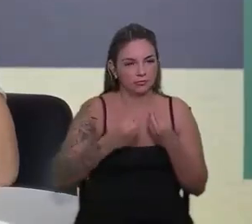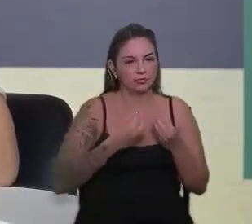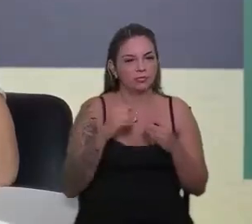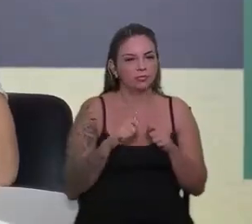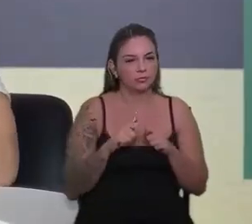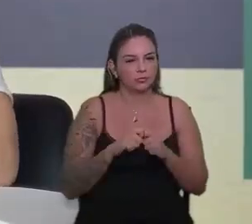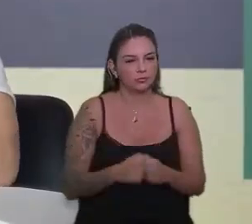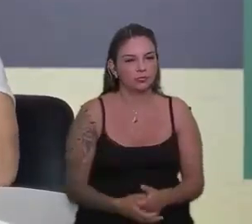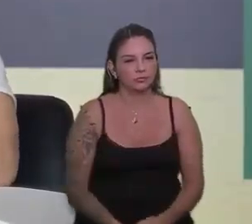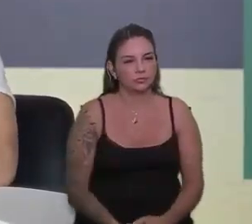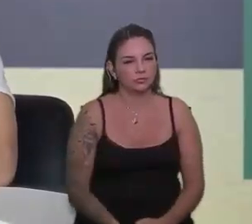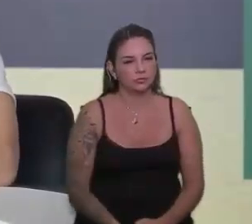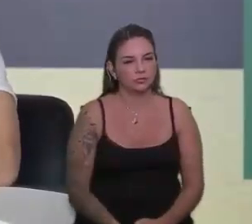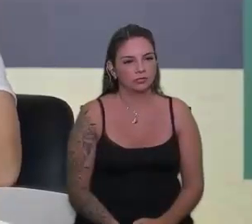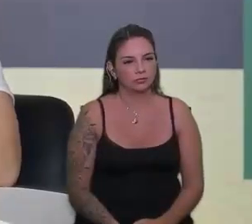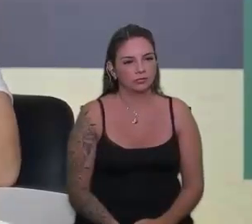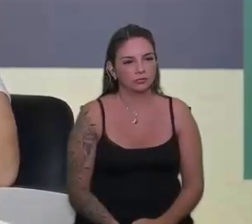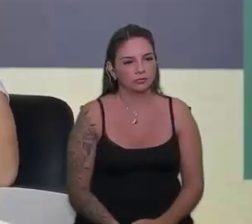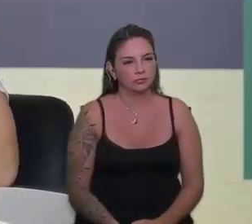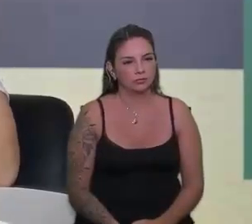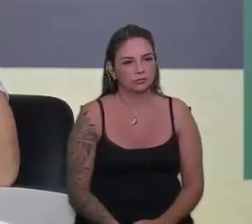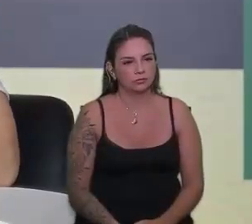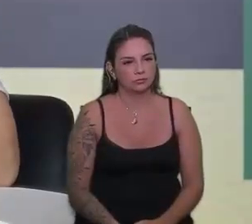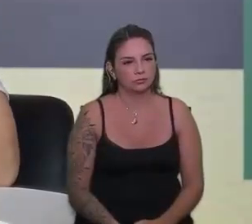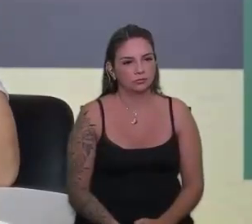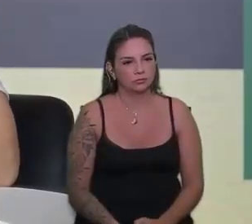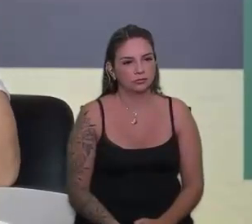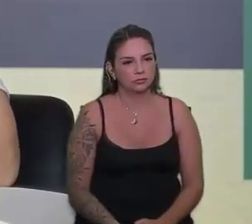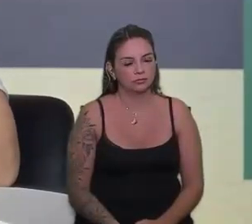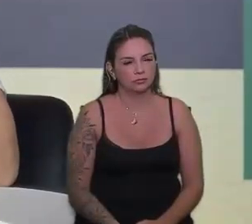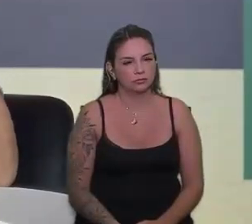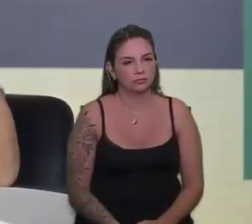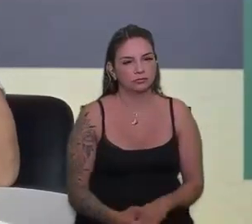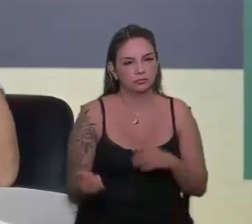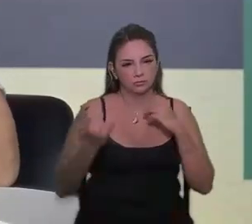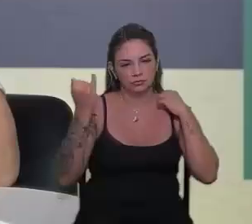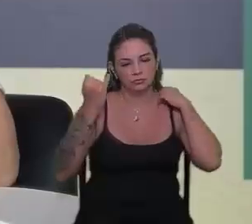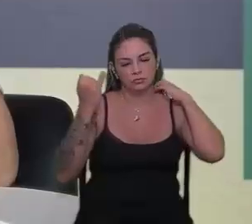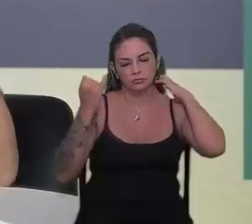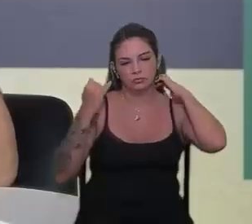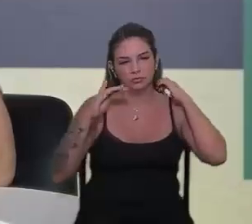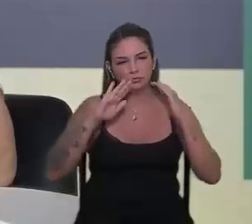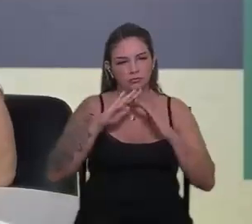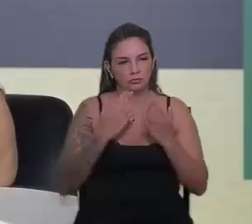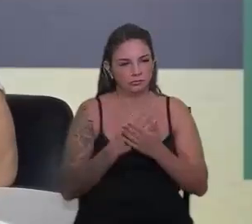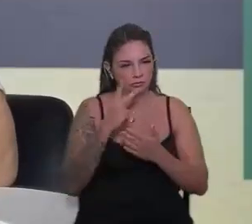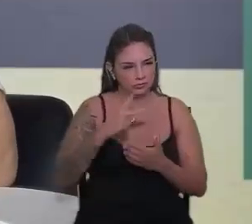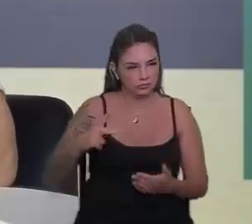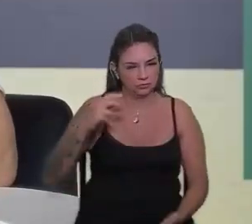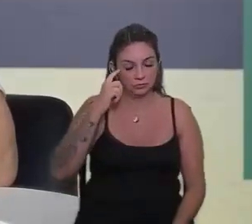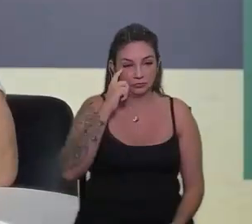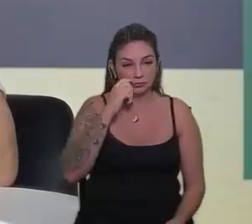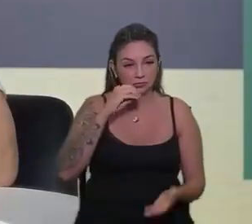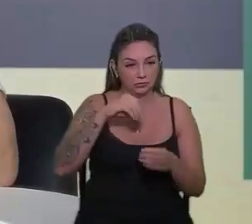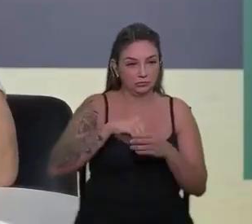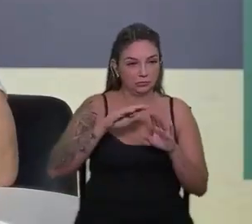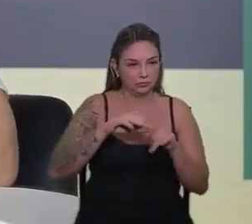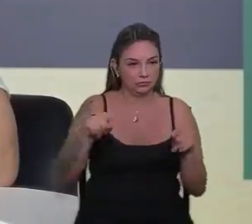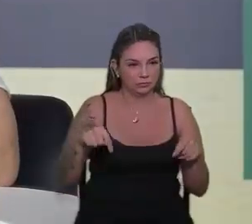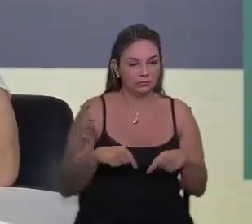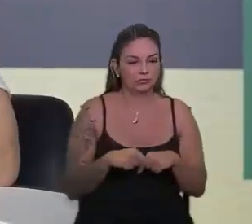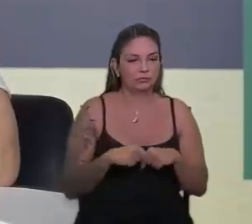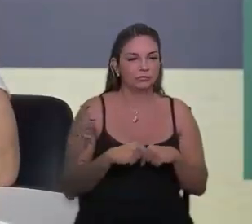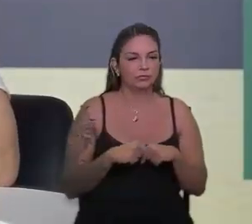que faz isso chegar? E aí eu acho que realmente a importância da escola, dos professores dentro de sala de